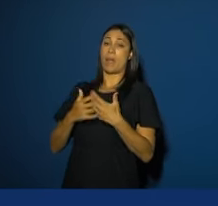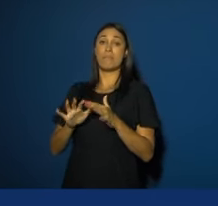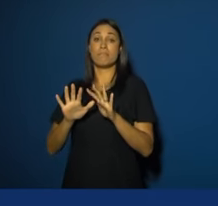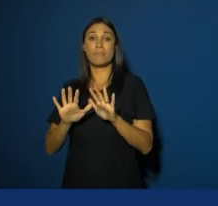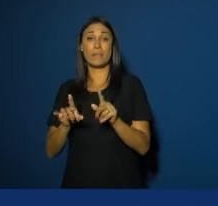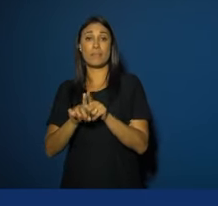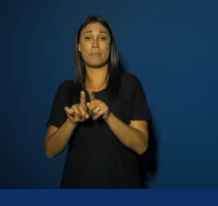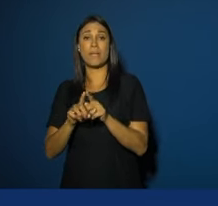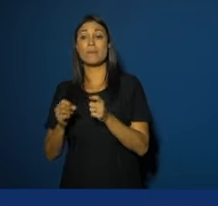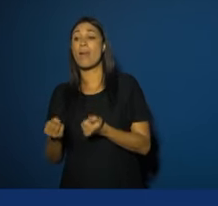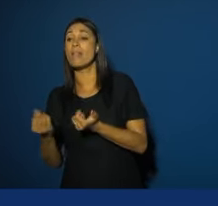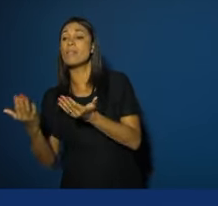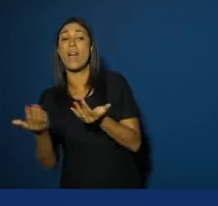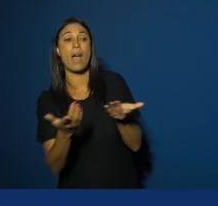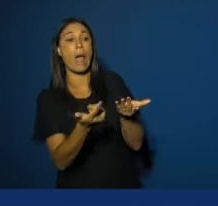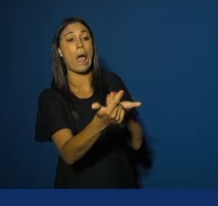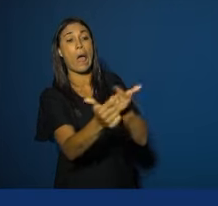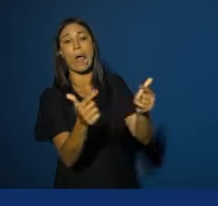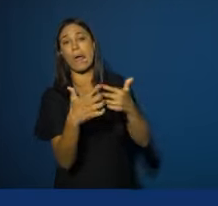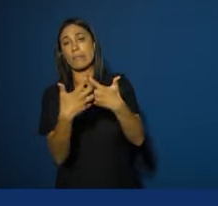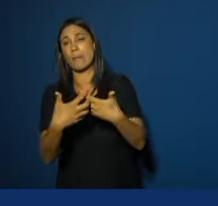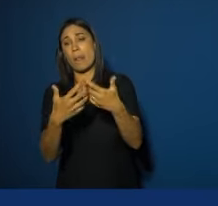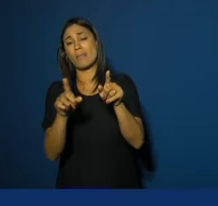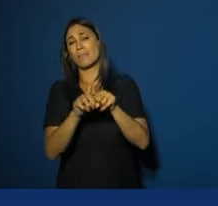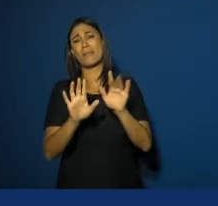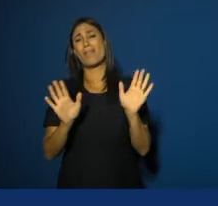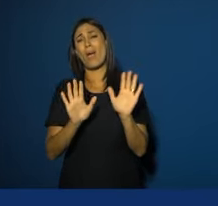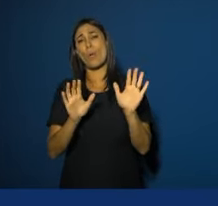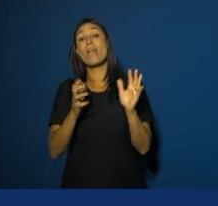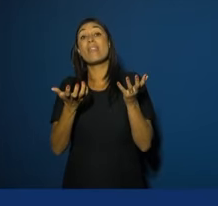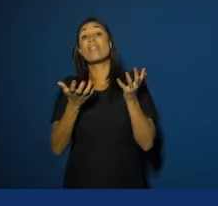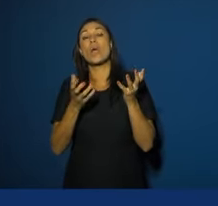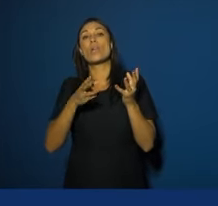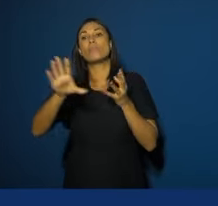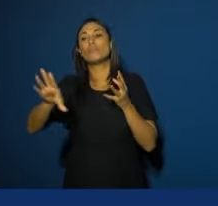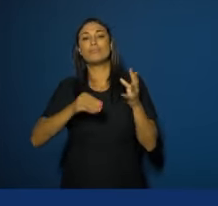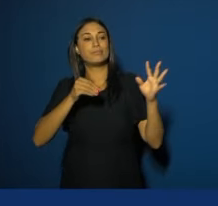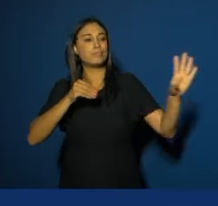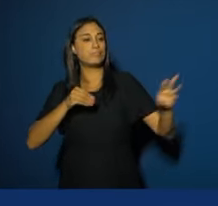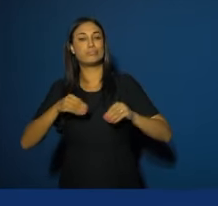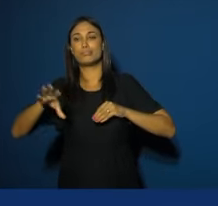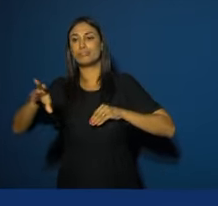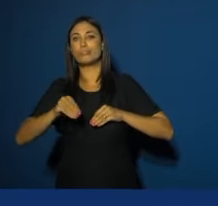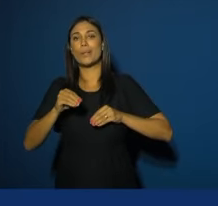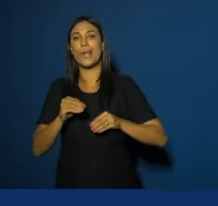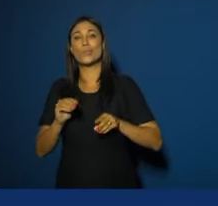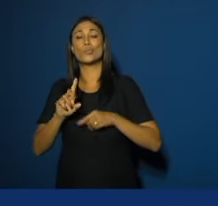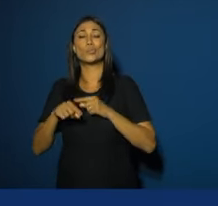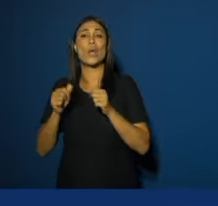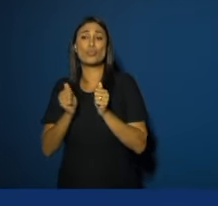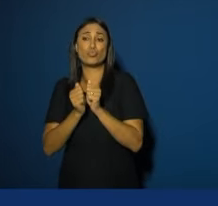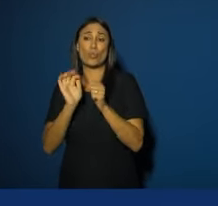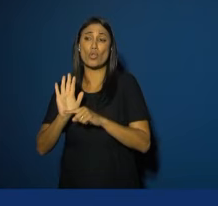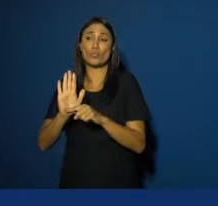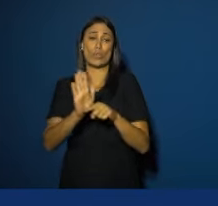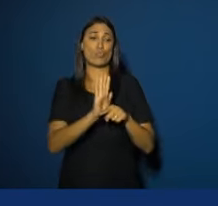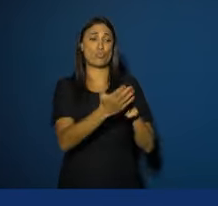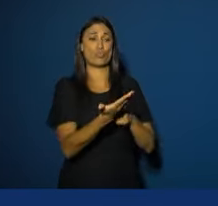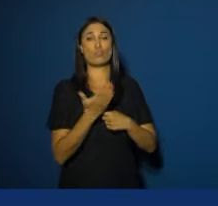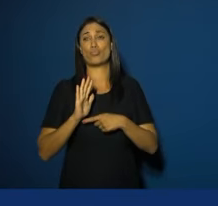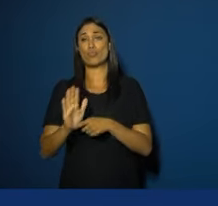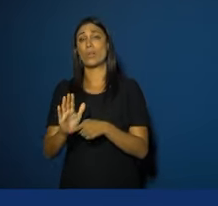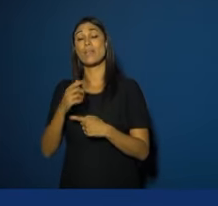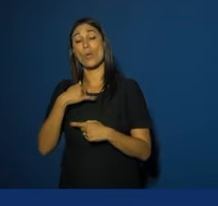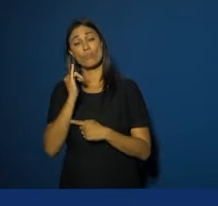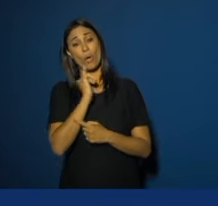nem dando as condições para o outro atrapalhar então somando esforços o Brasil eh tem condição de avançar E aí